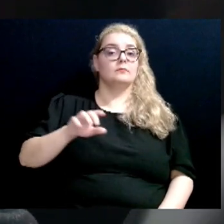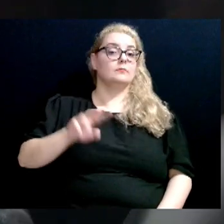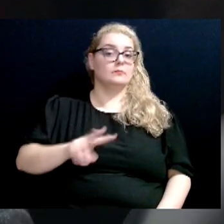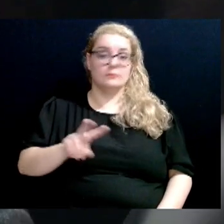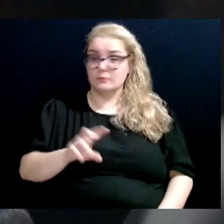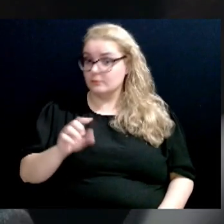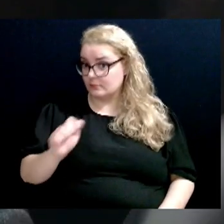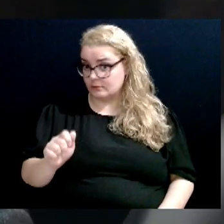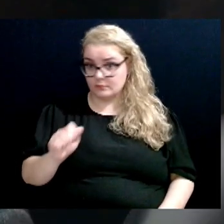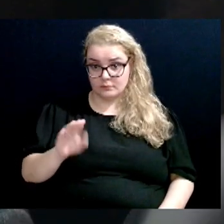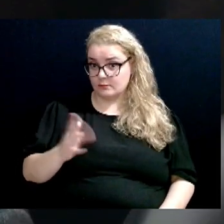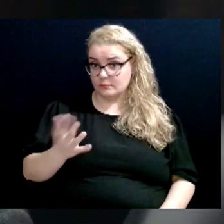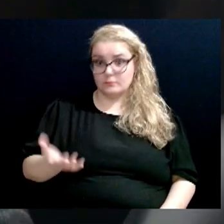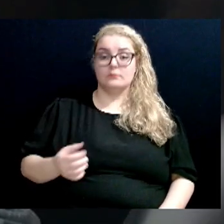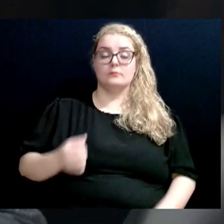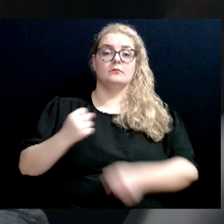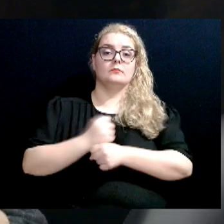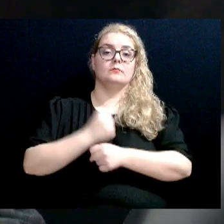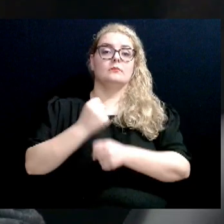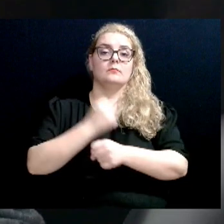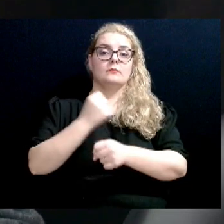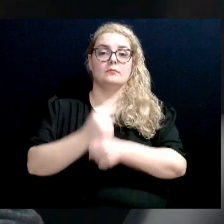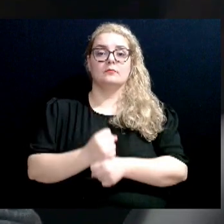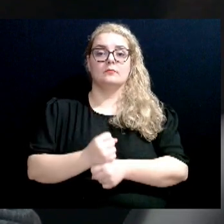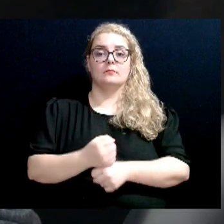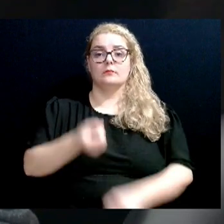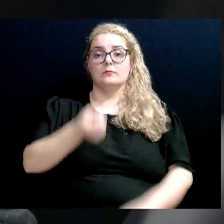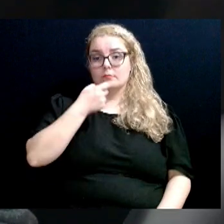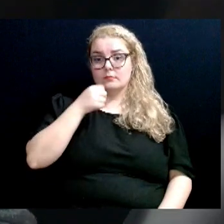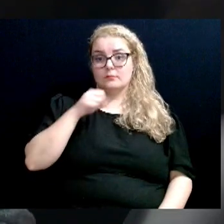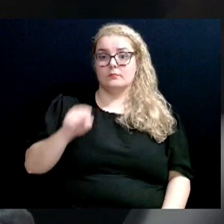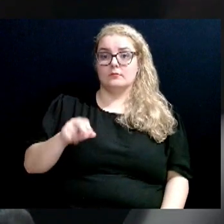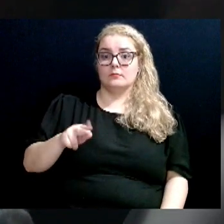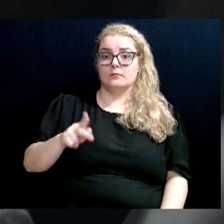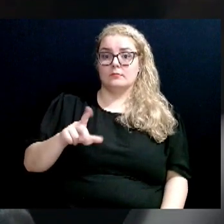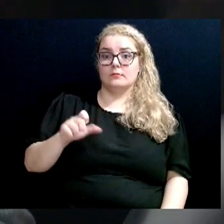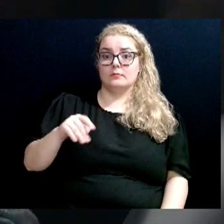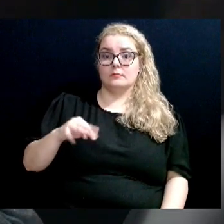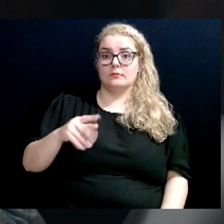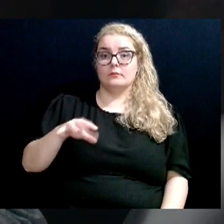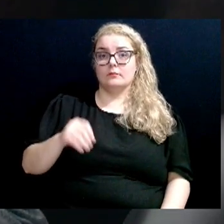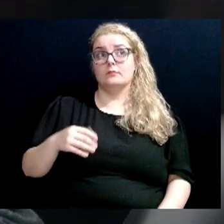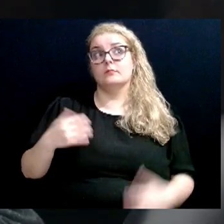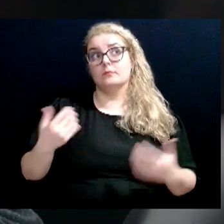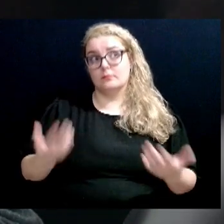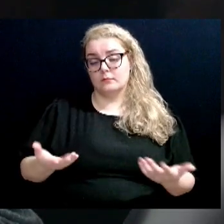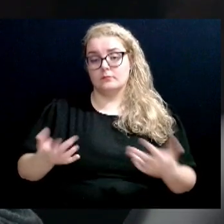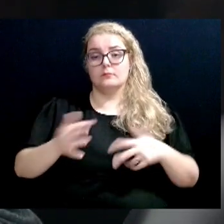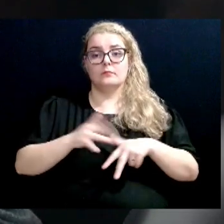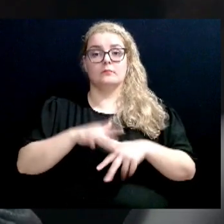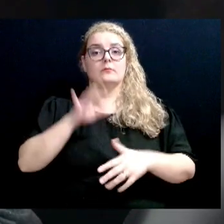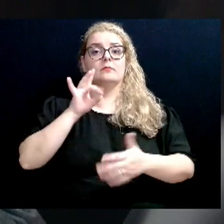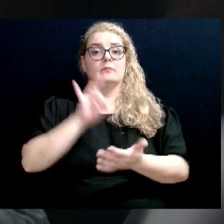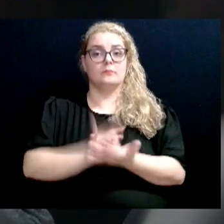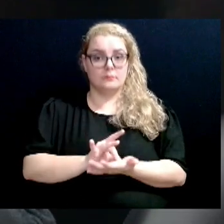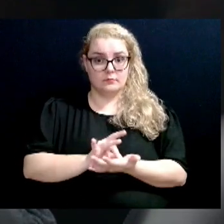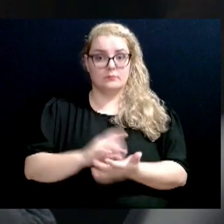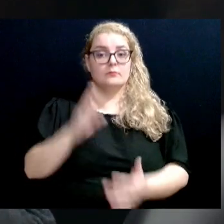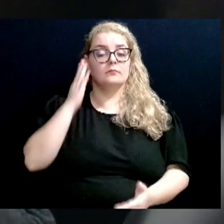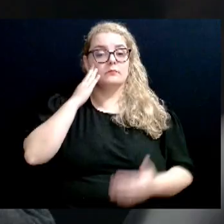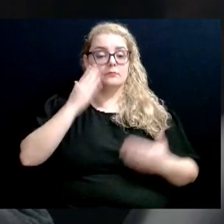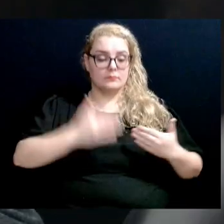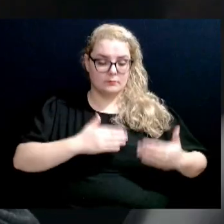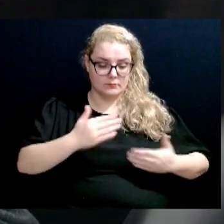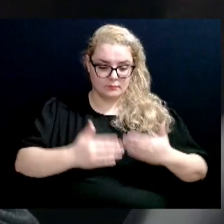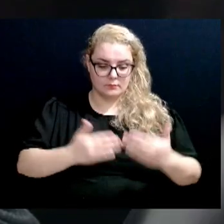anos a suplementação. Agora sim, o paciente que realmente entendeu o processo, que vai estar fazendo